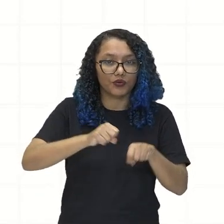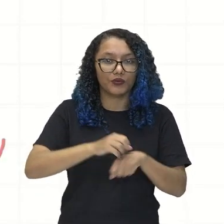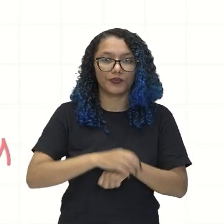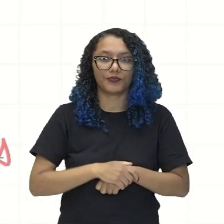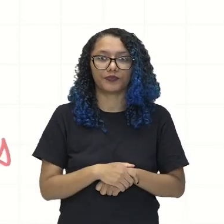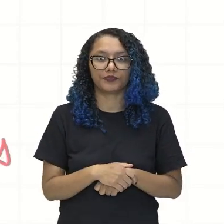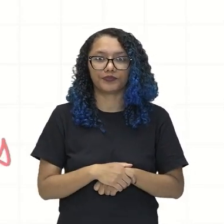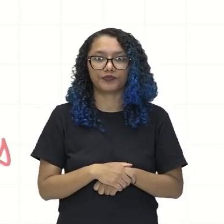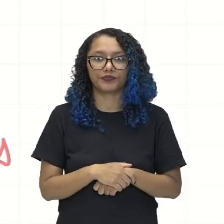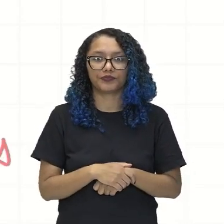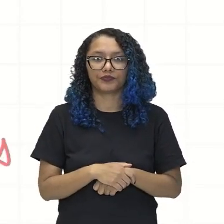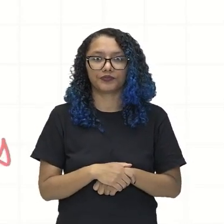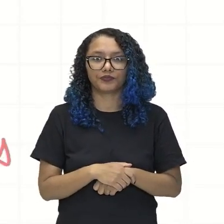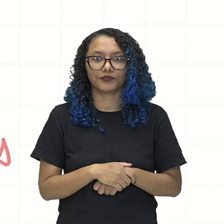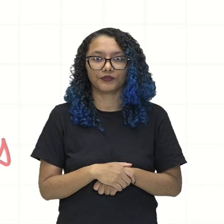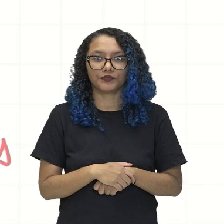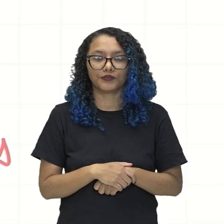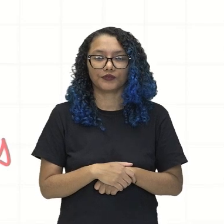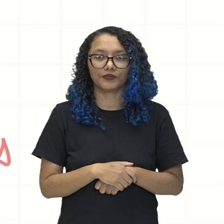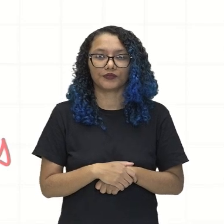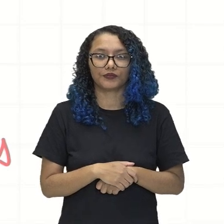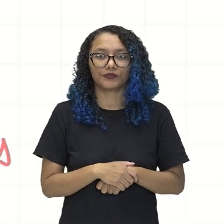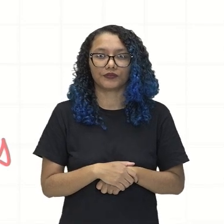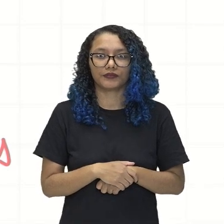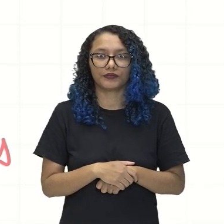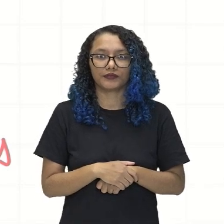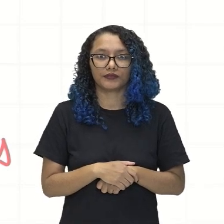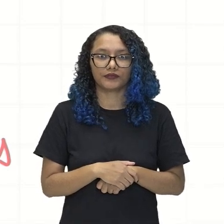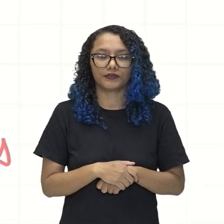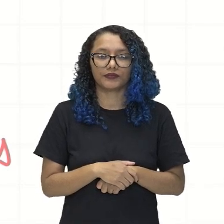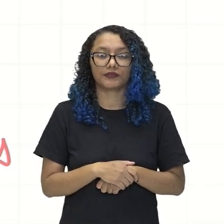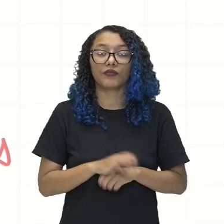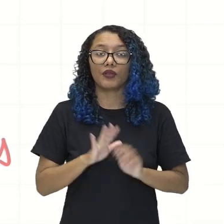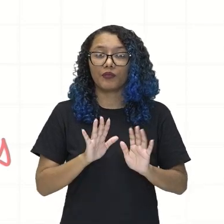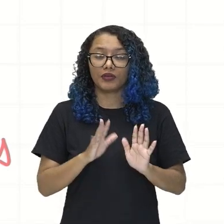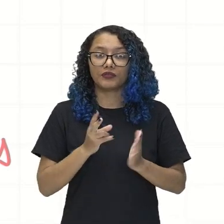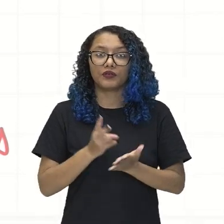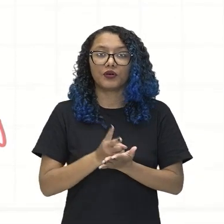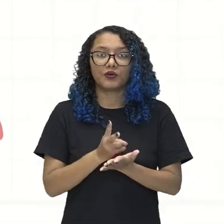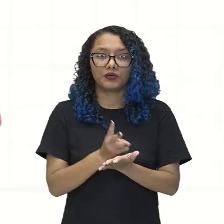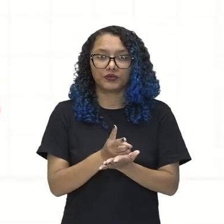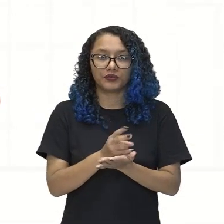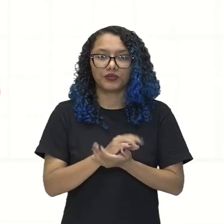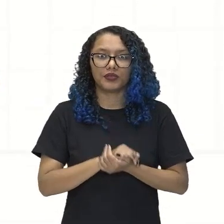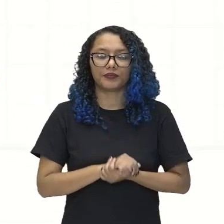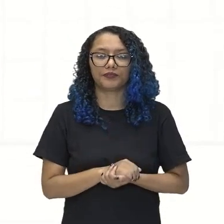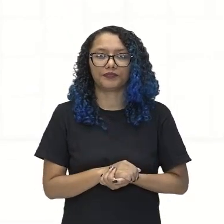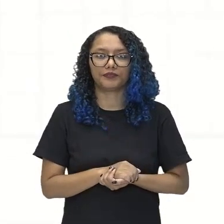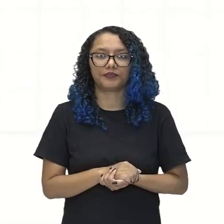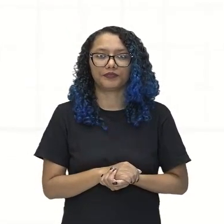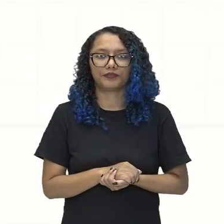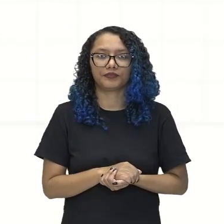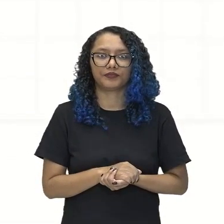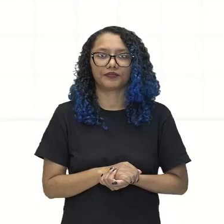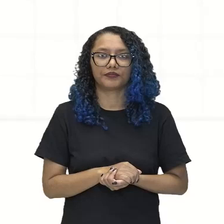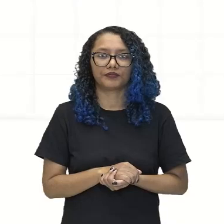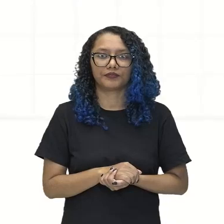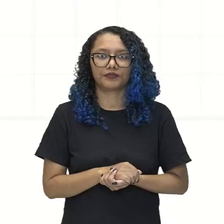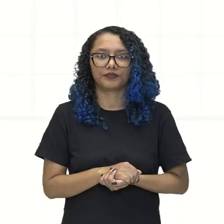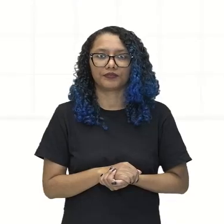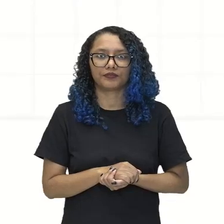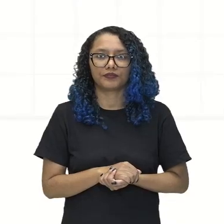Beleza? Muito bem. Mas vamos continuar ainda na situação. Ele fala,